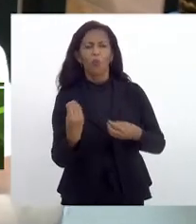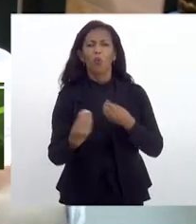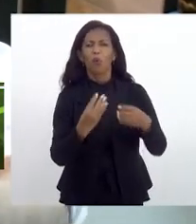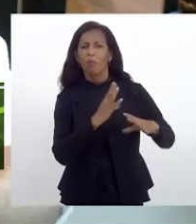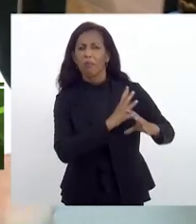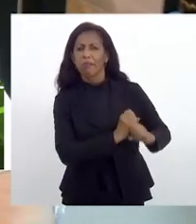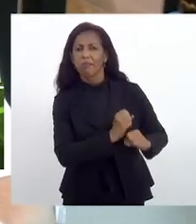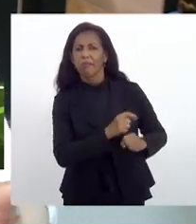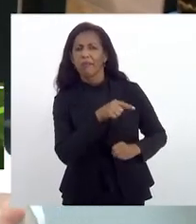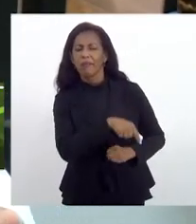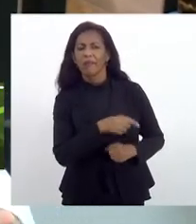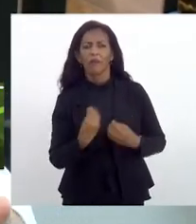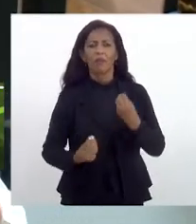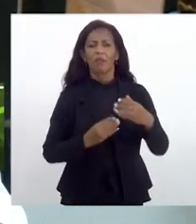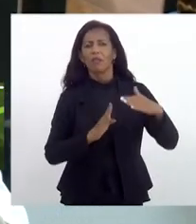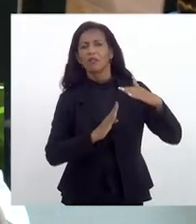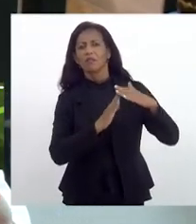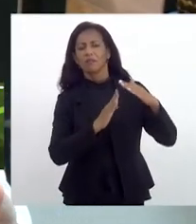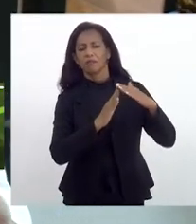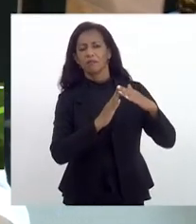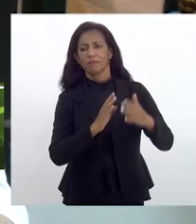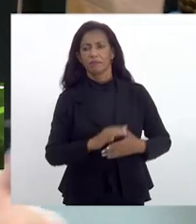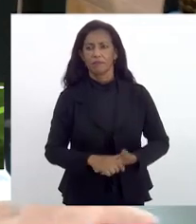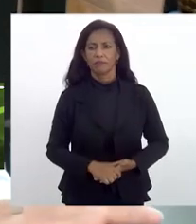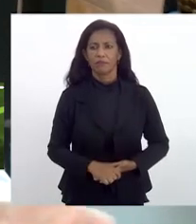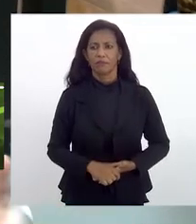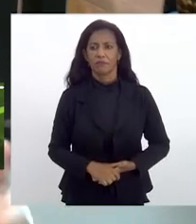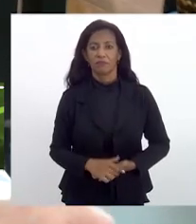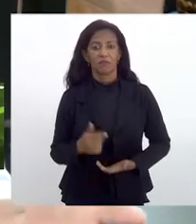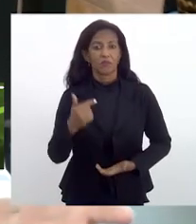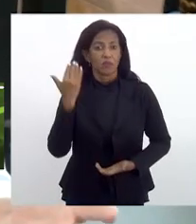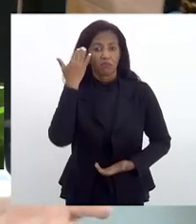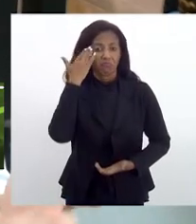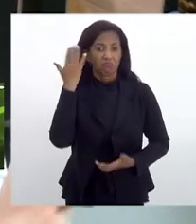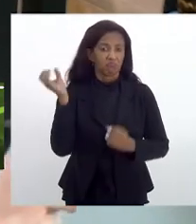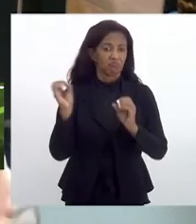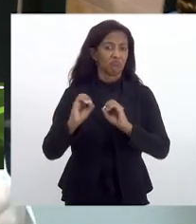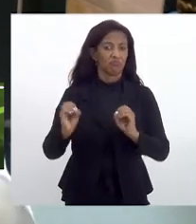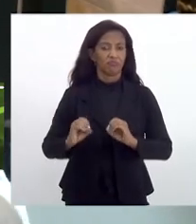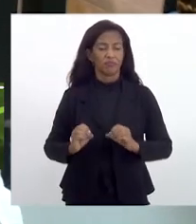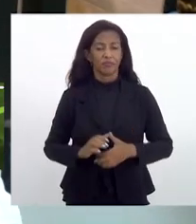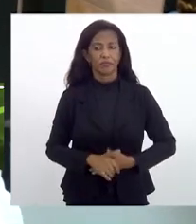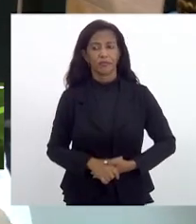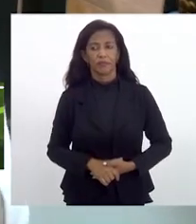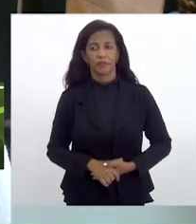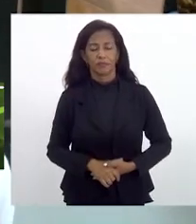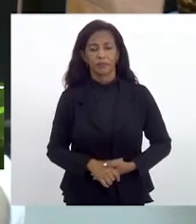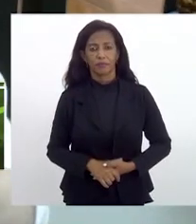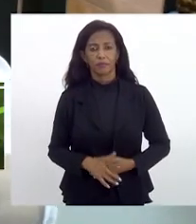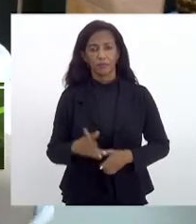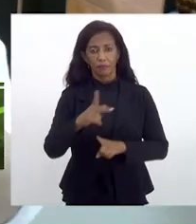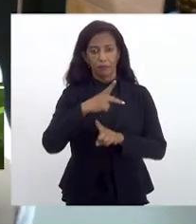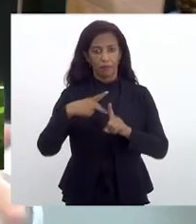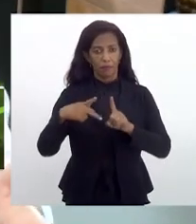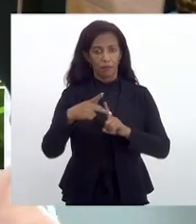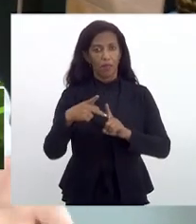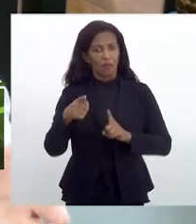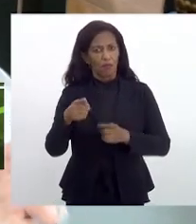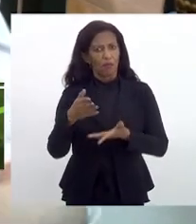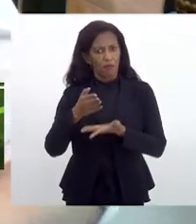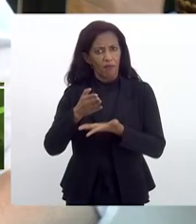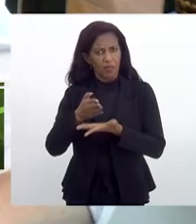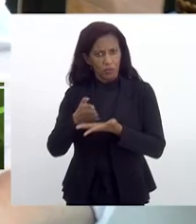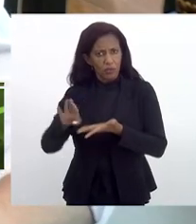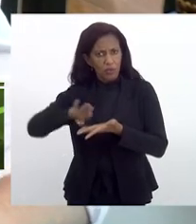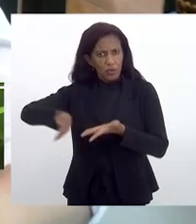computado dentro desse cálculo do teto? Eu não consegui entender. O Rio Previdência, ano, por exemplo, vai ter sobras, se eu